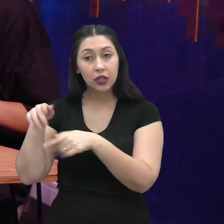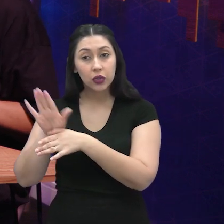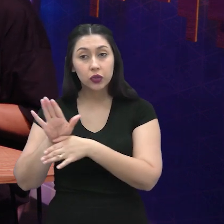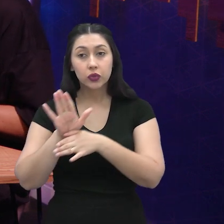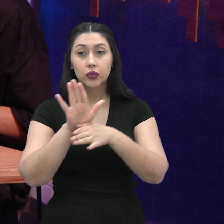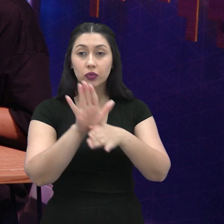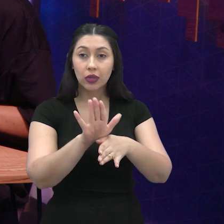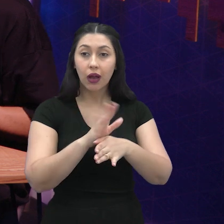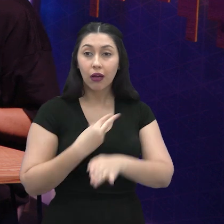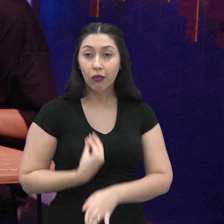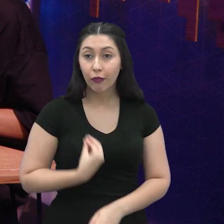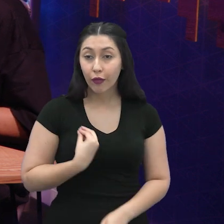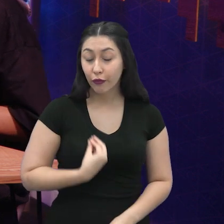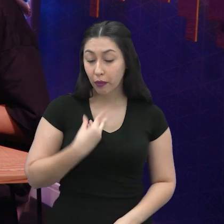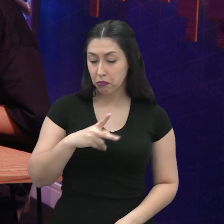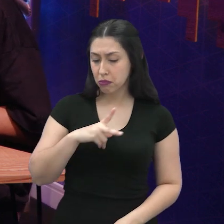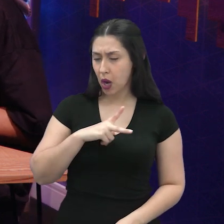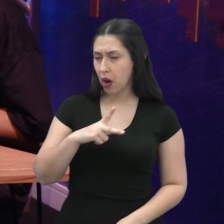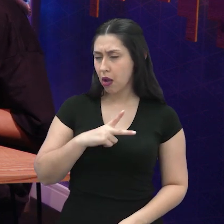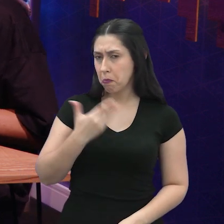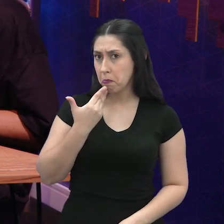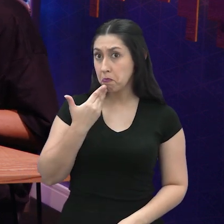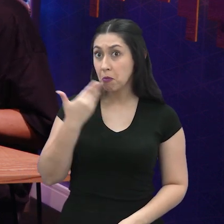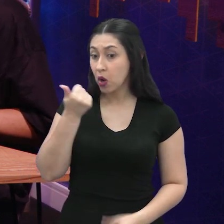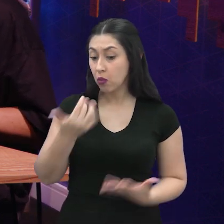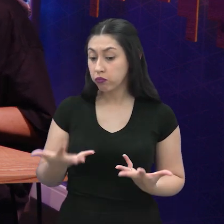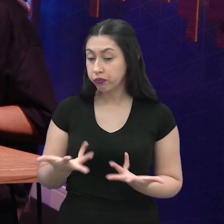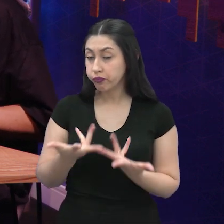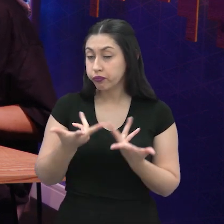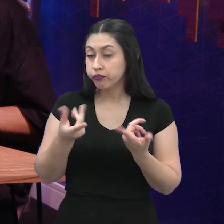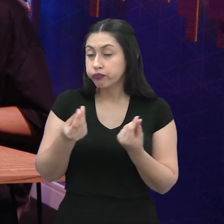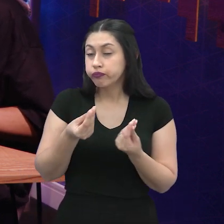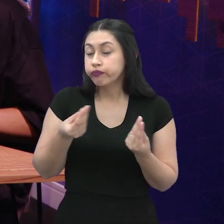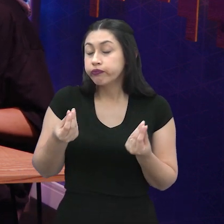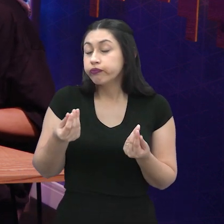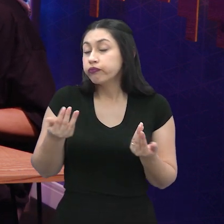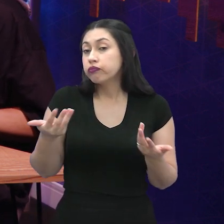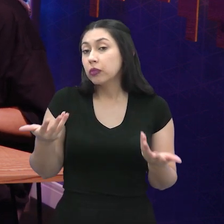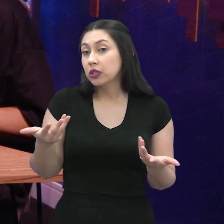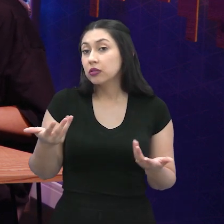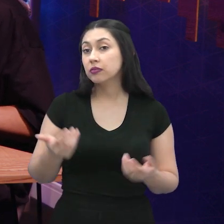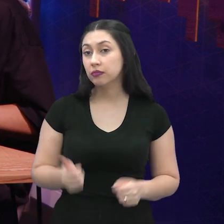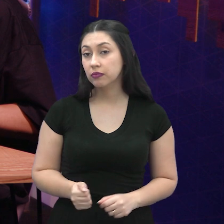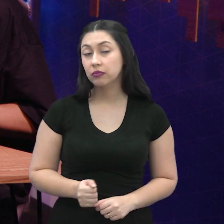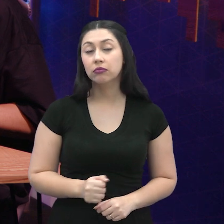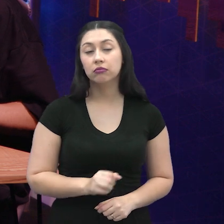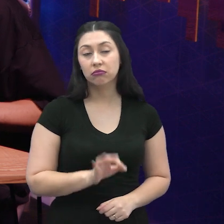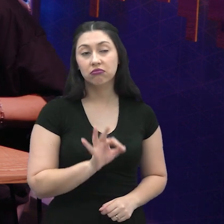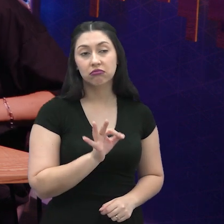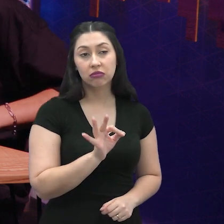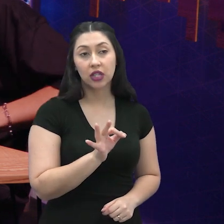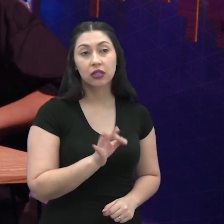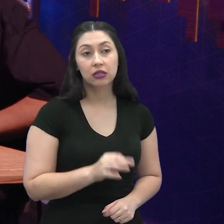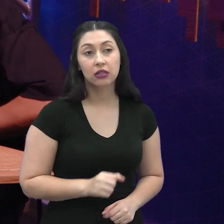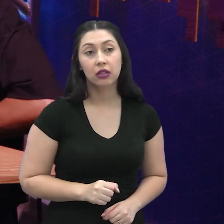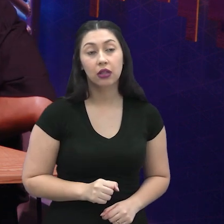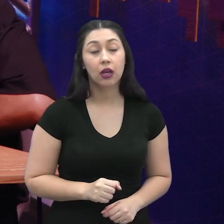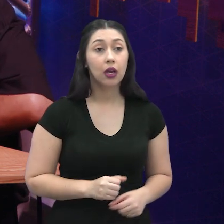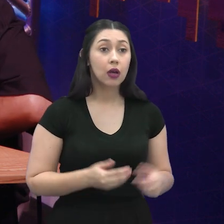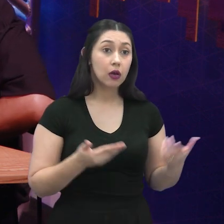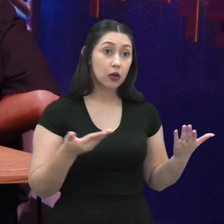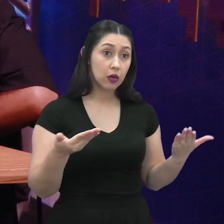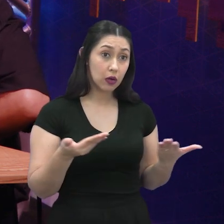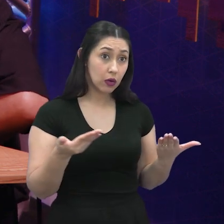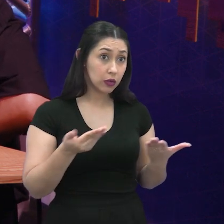pode ajudar a gente a sair um pouquinho do ambiente de trabalho e dar espaço para que outras coisas façam o nosso serviço, né?